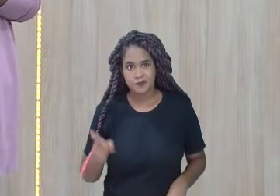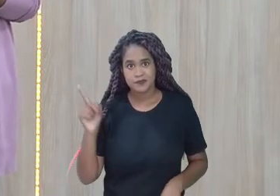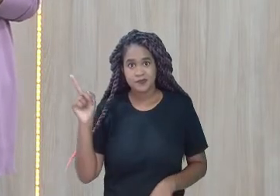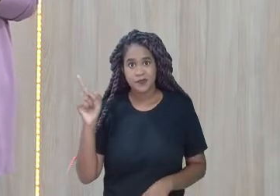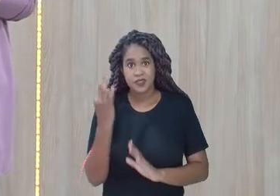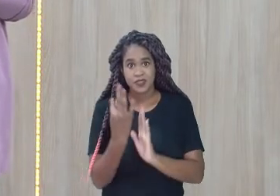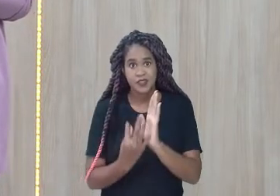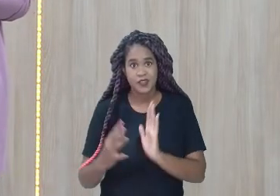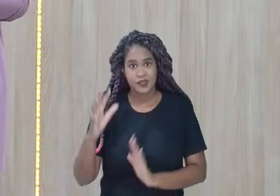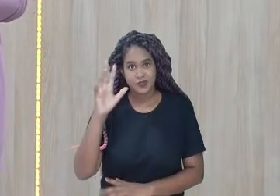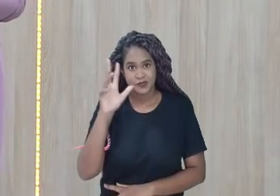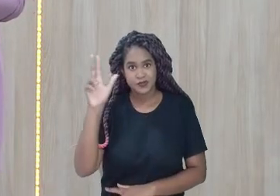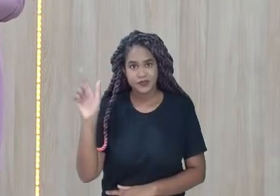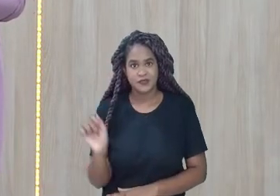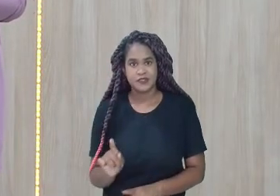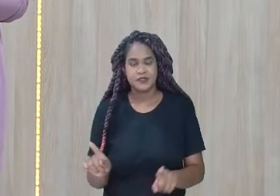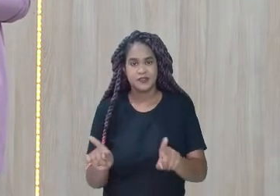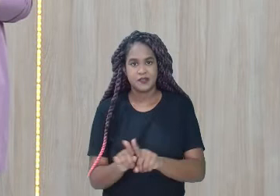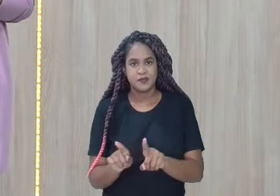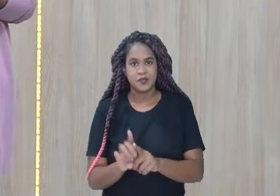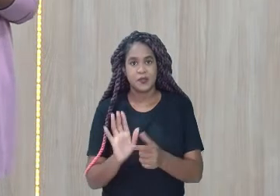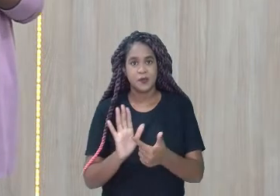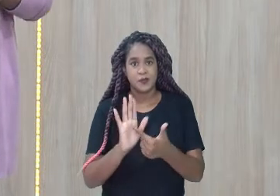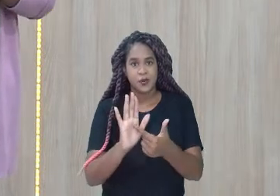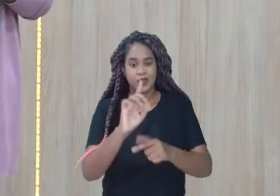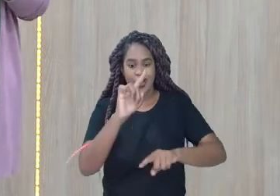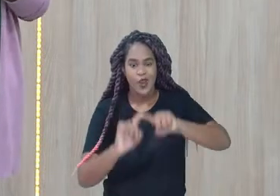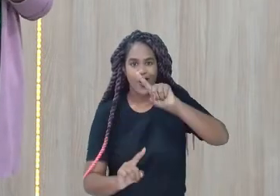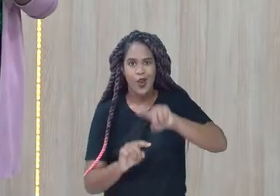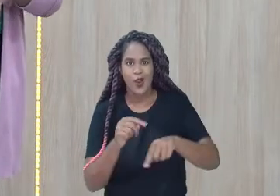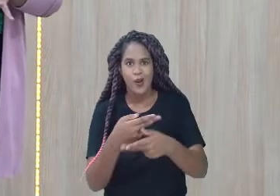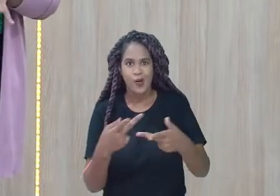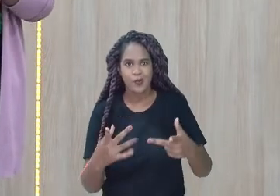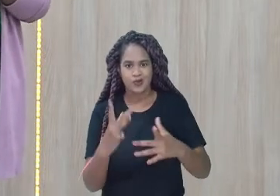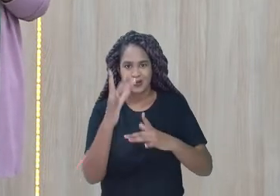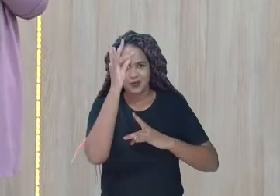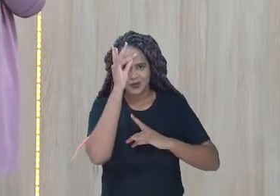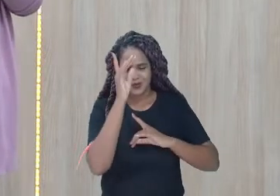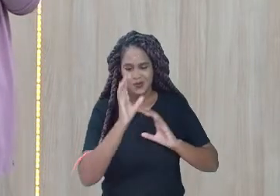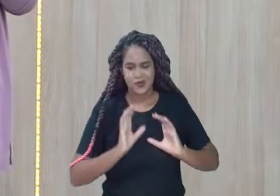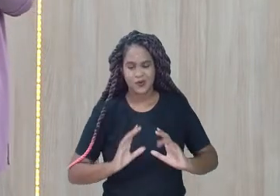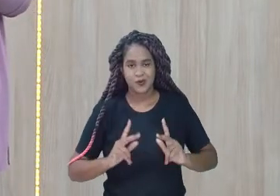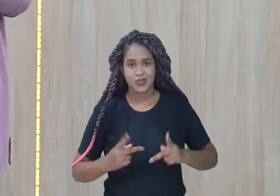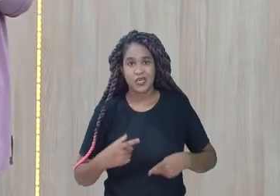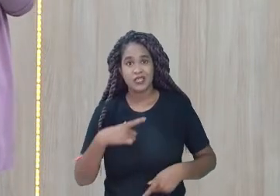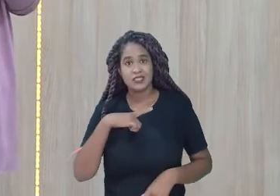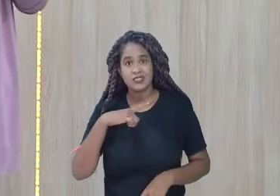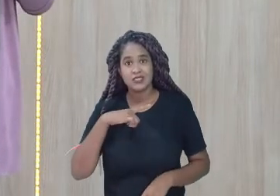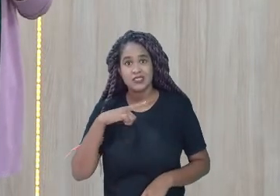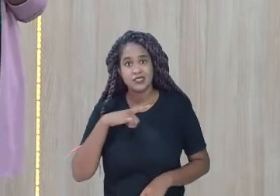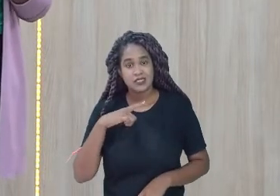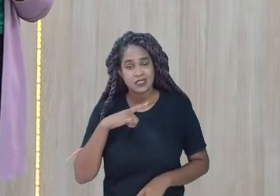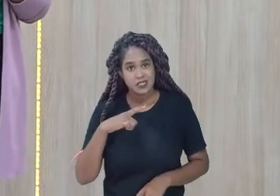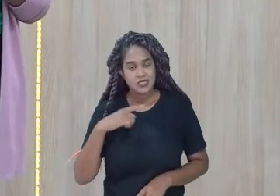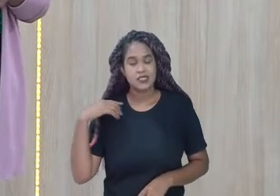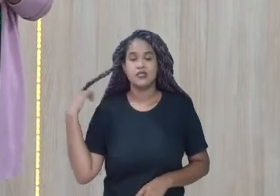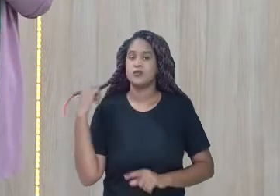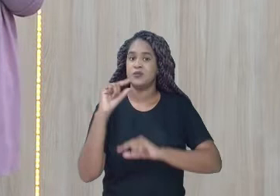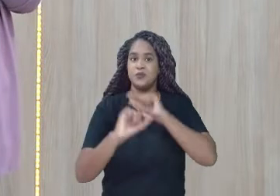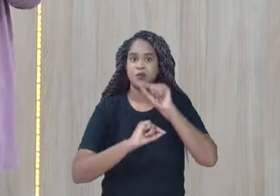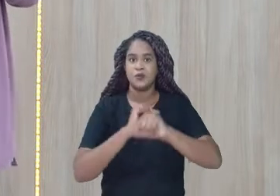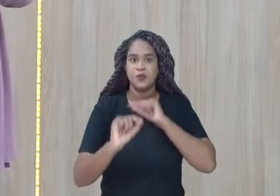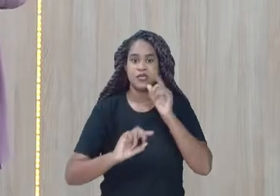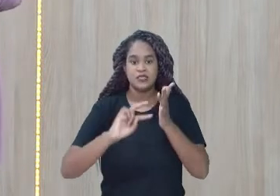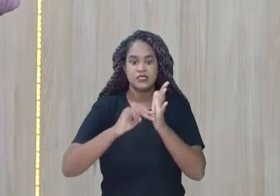específica, também dos objetos, porque eles falam. A gente tem uma moral da história que está implícita, nesse caso